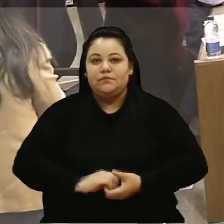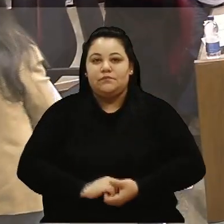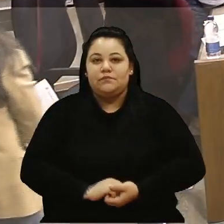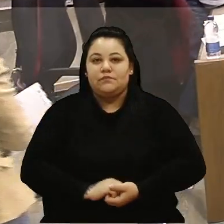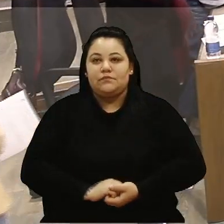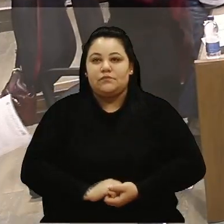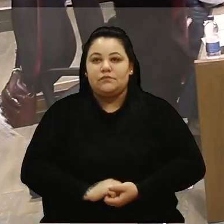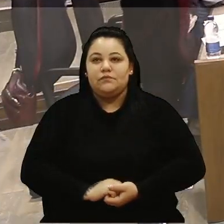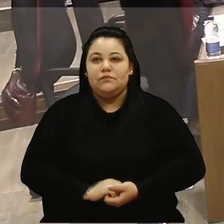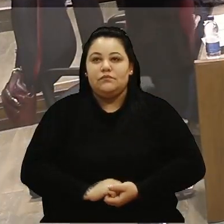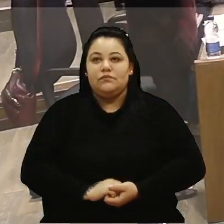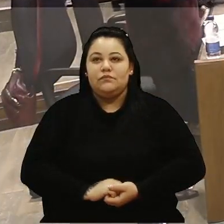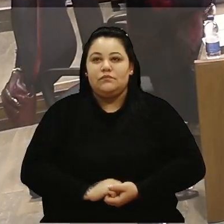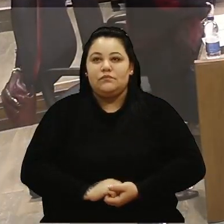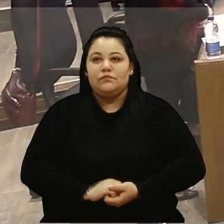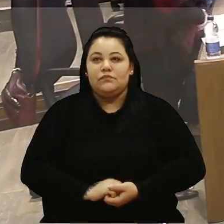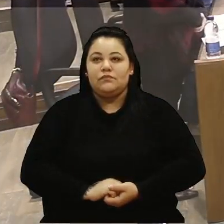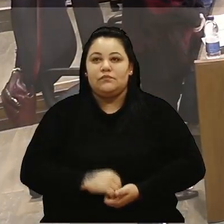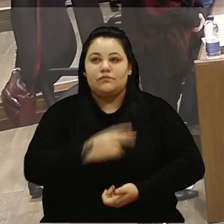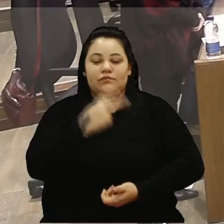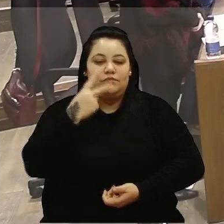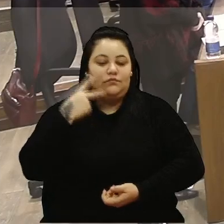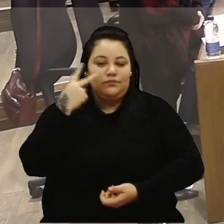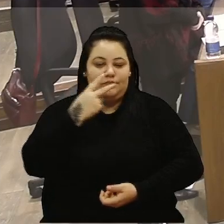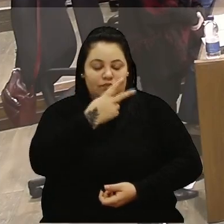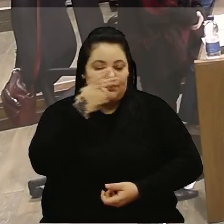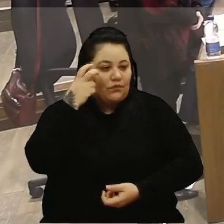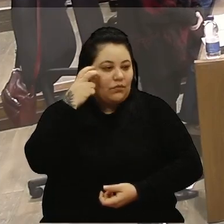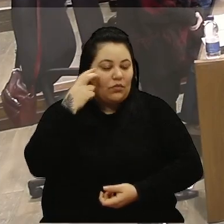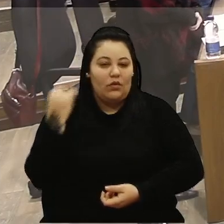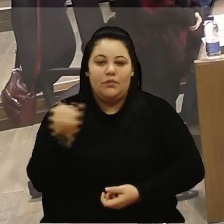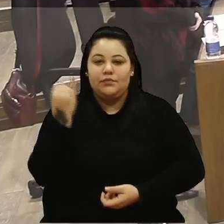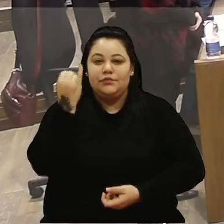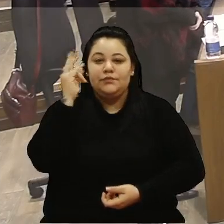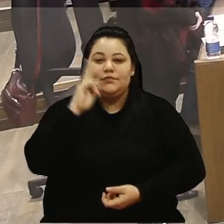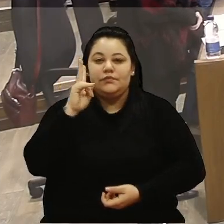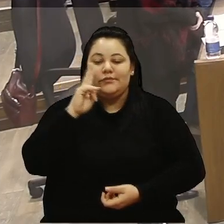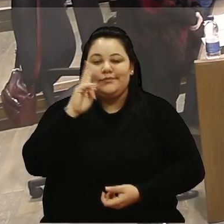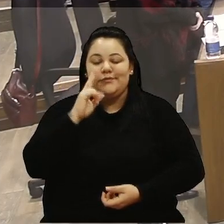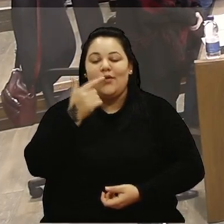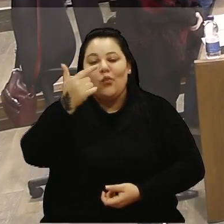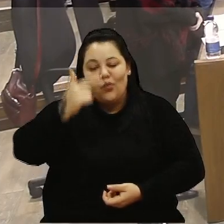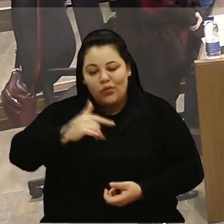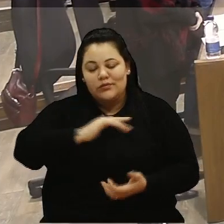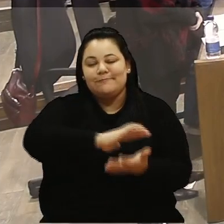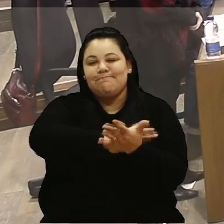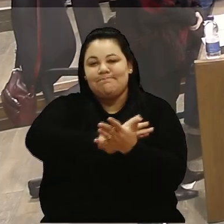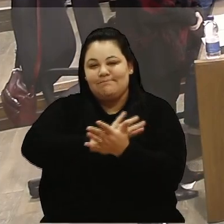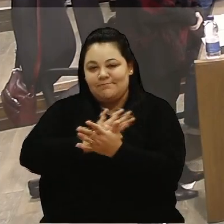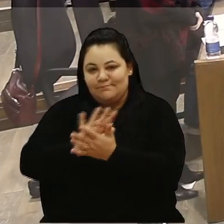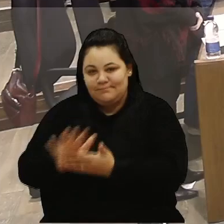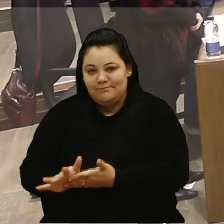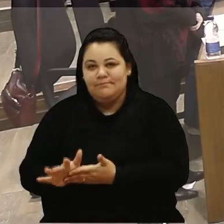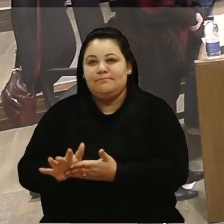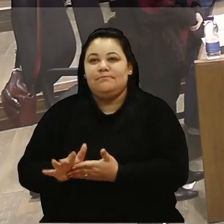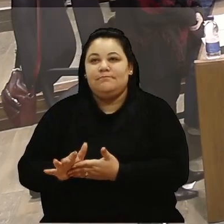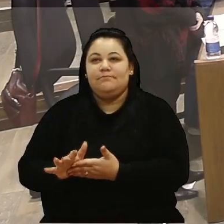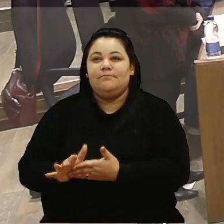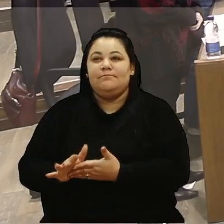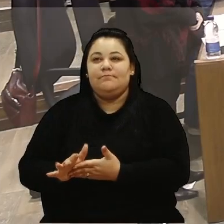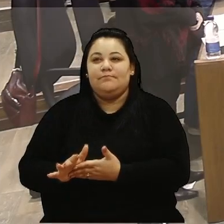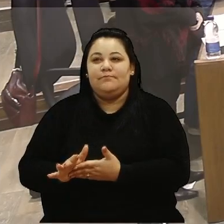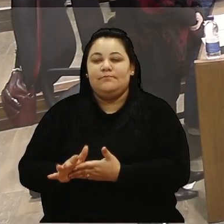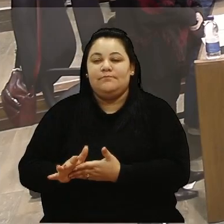Querido vereador Fantinel, importante essa lembrança de mais uma tragédia, ceifando a vida de